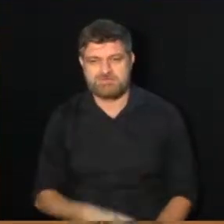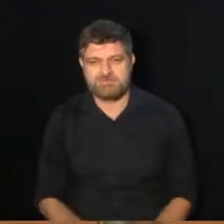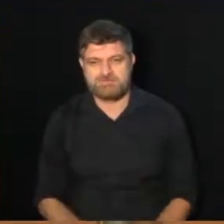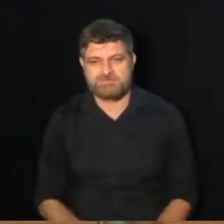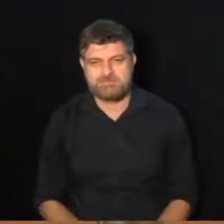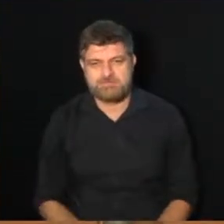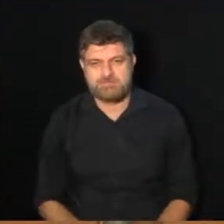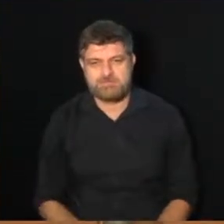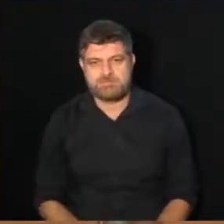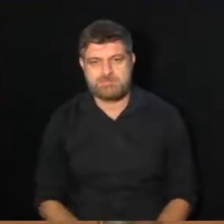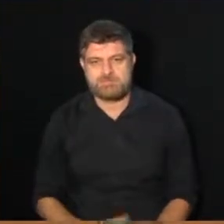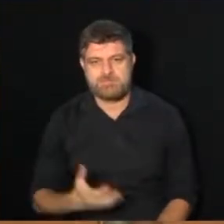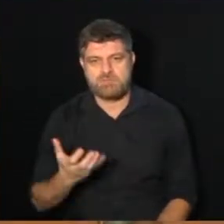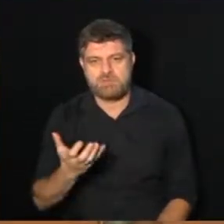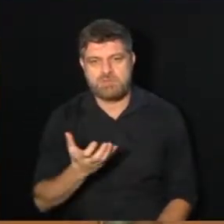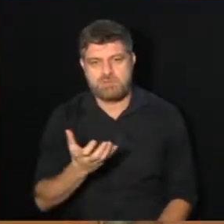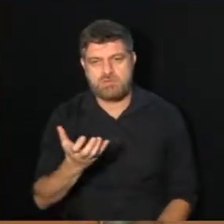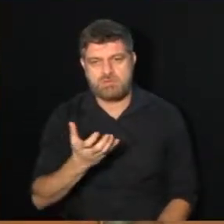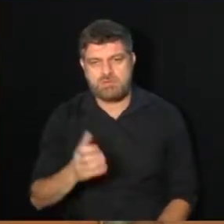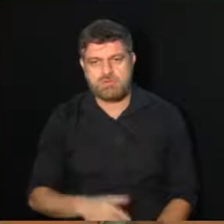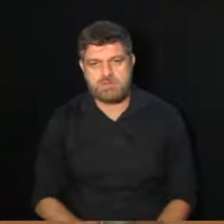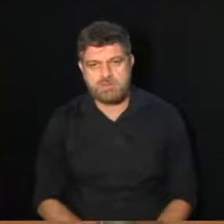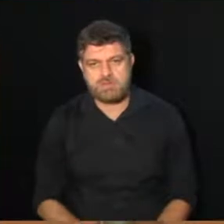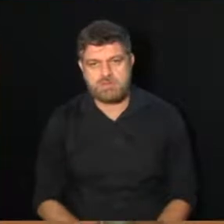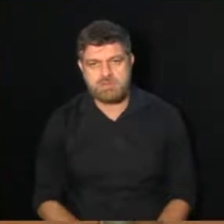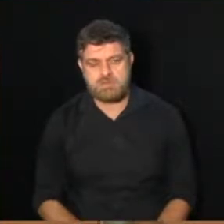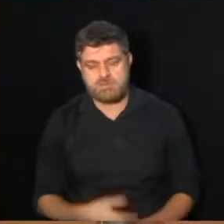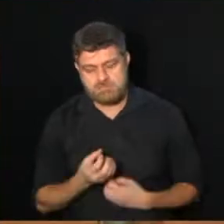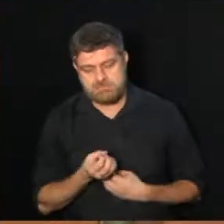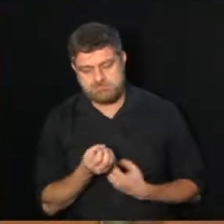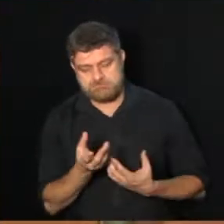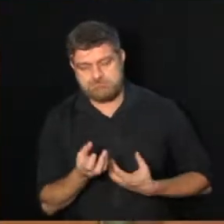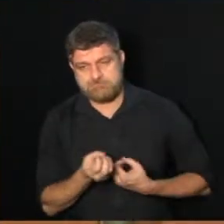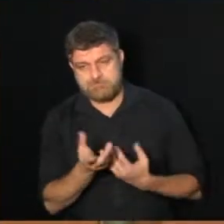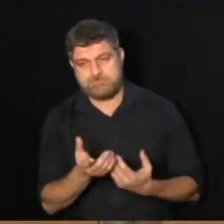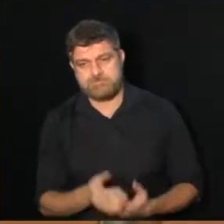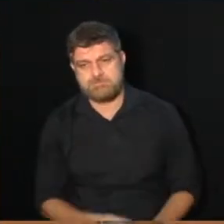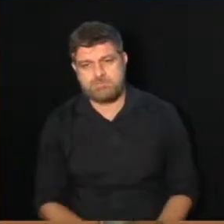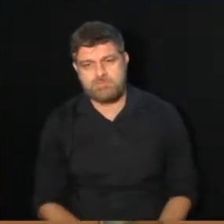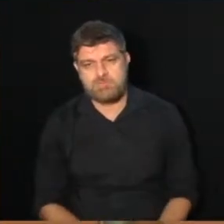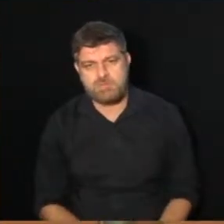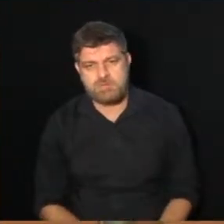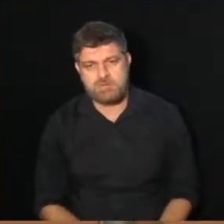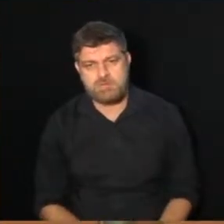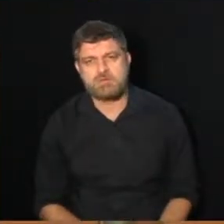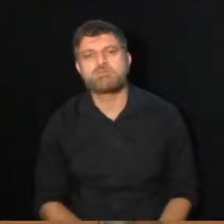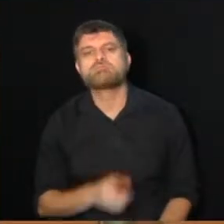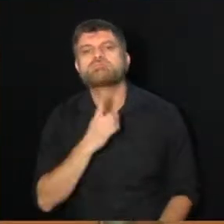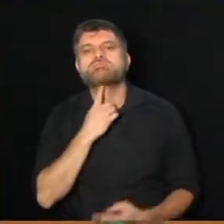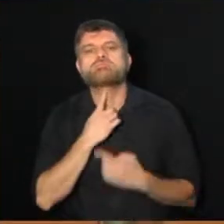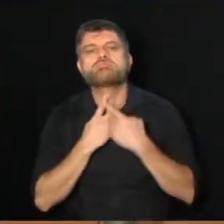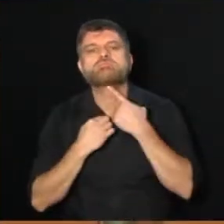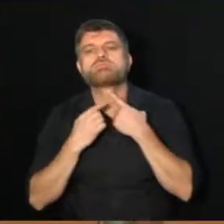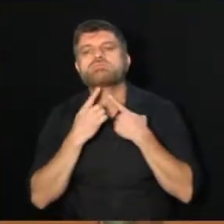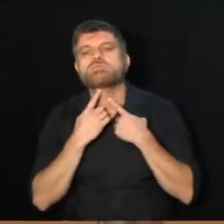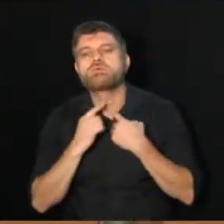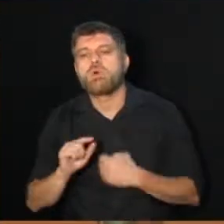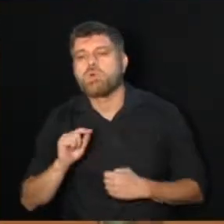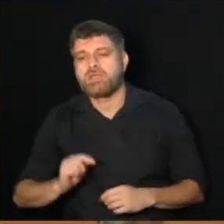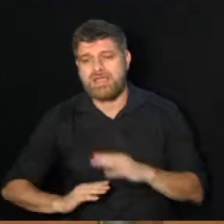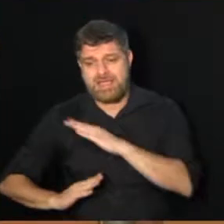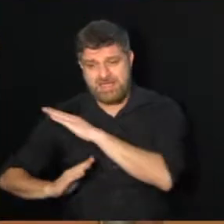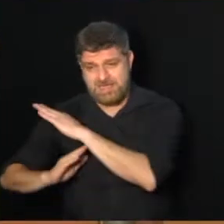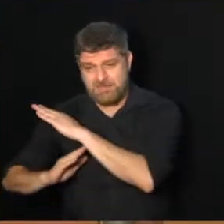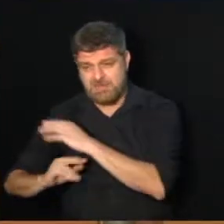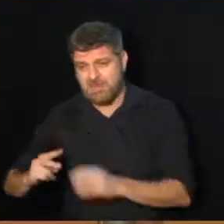E quero manifestar o nosso desejo que a Câmara, que todos